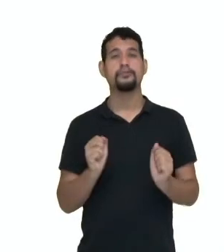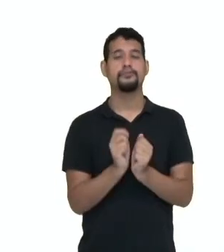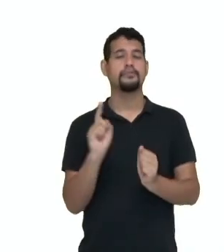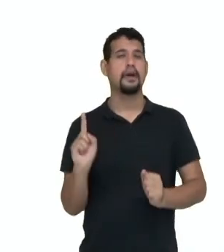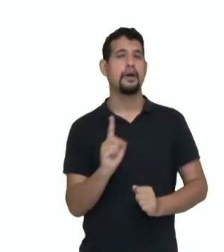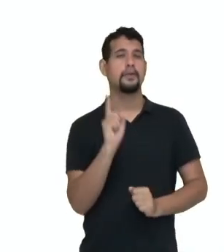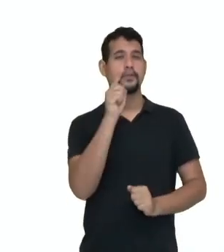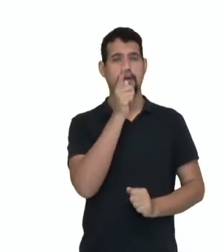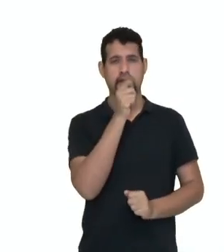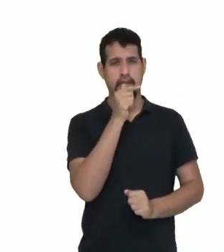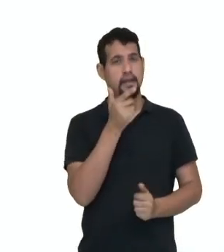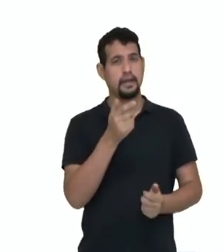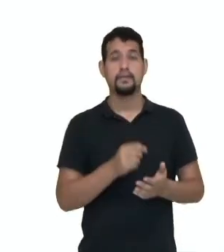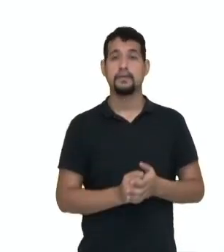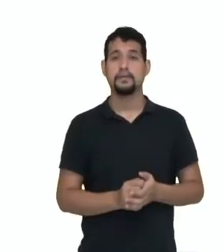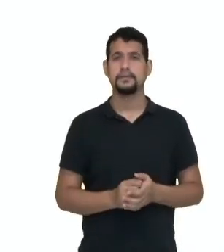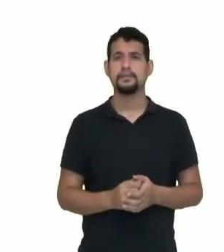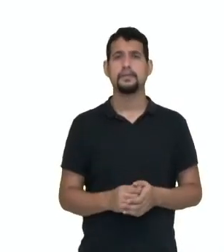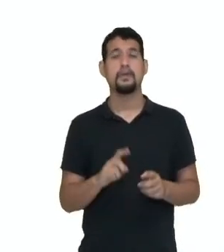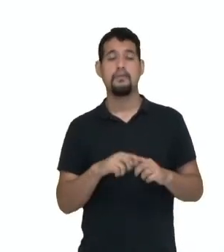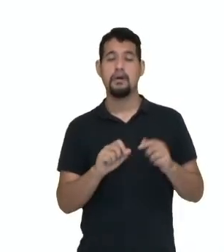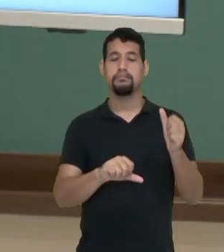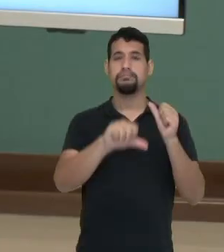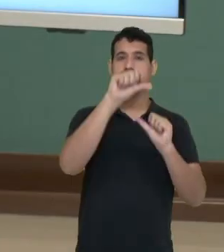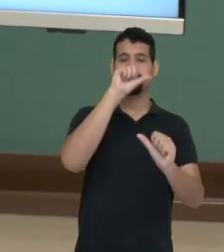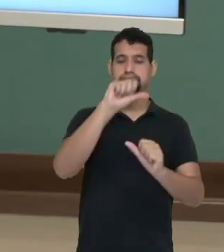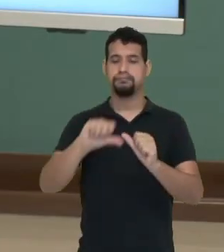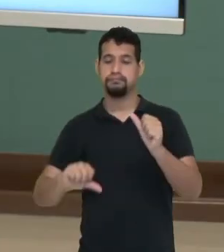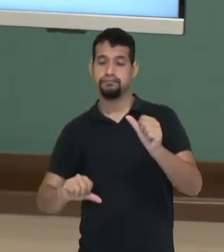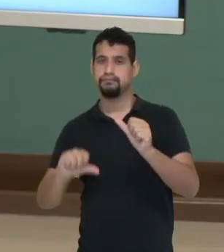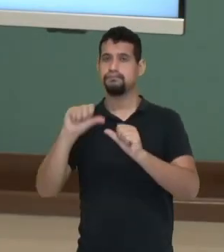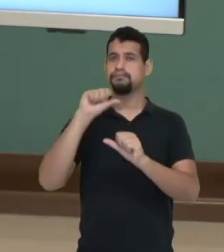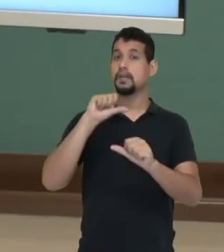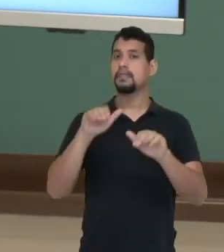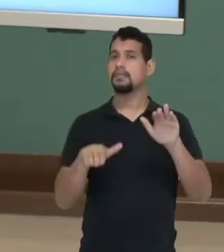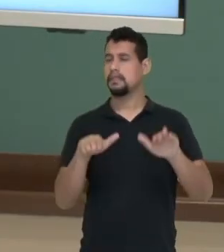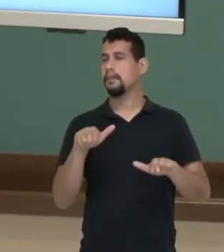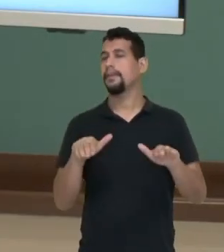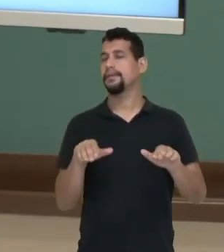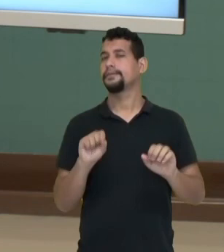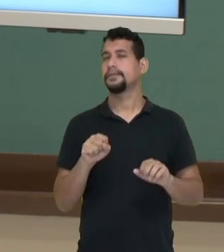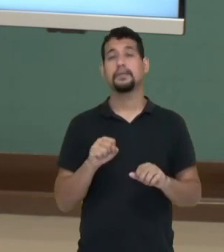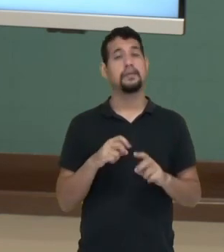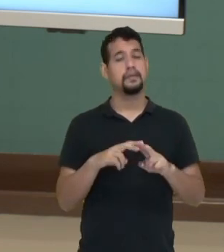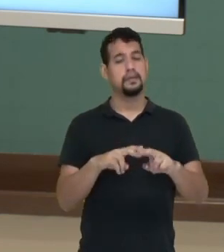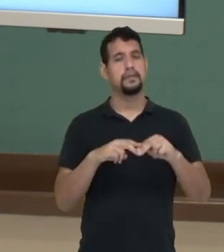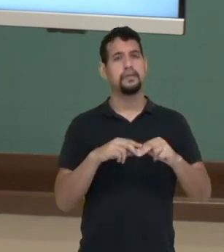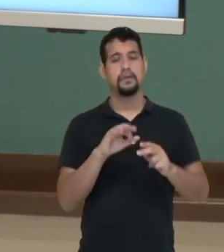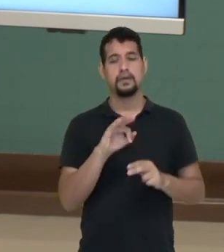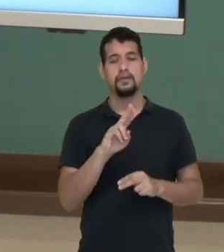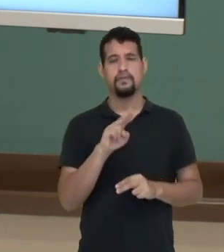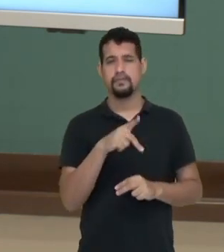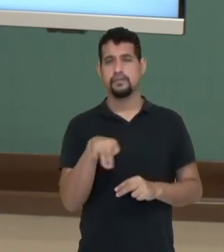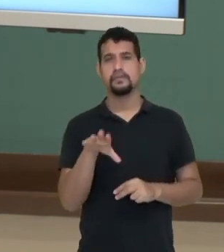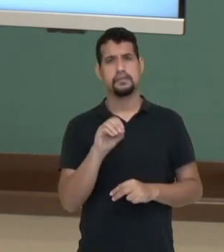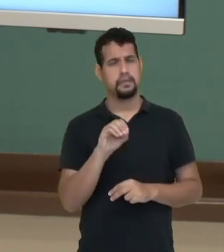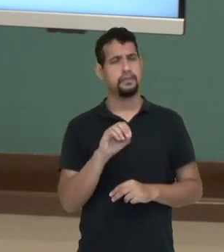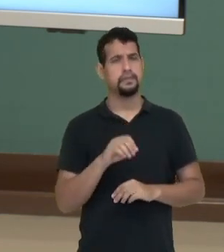altura da água. Uma variável depende da outra, por isso é função,